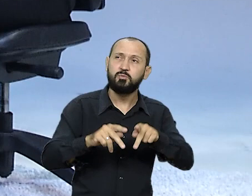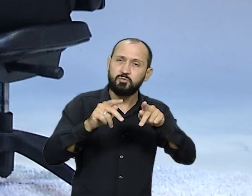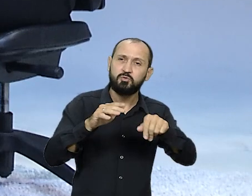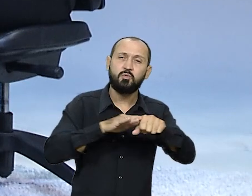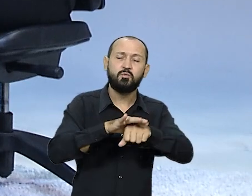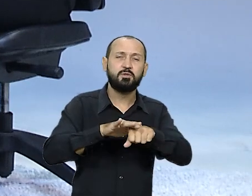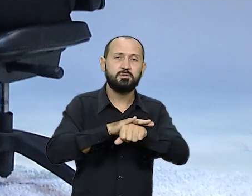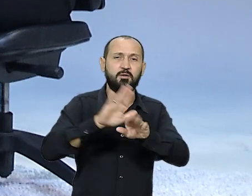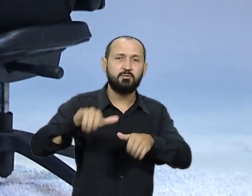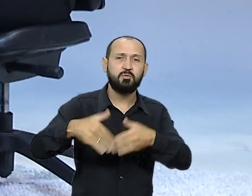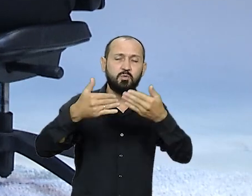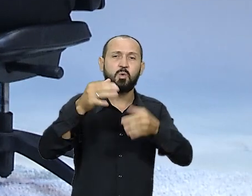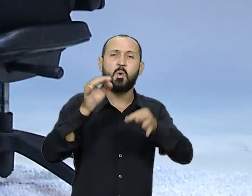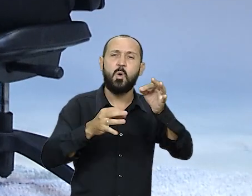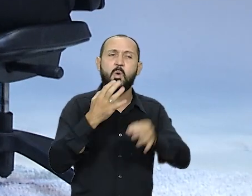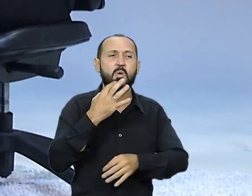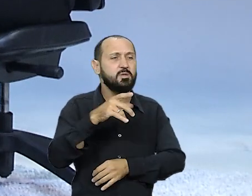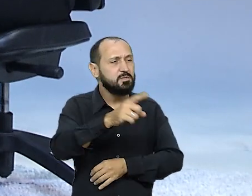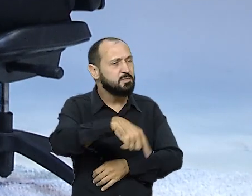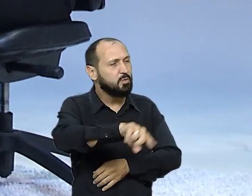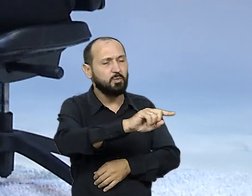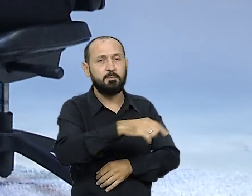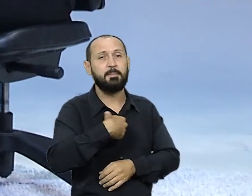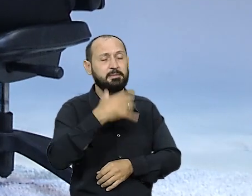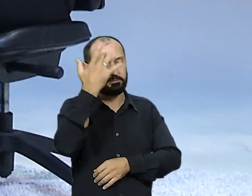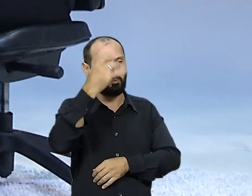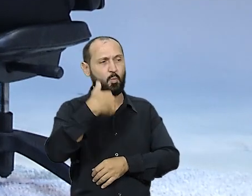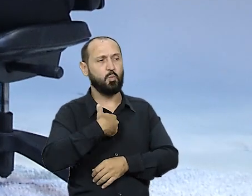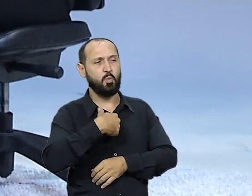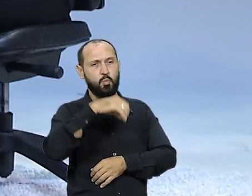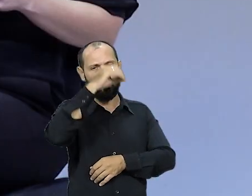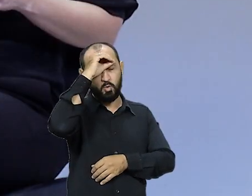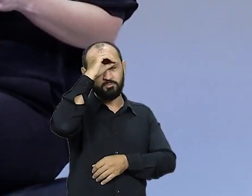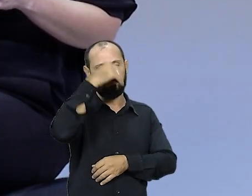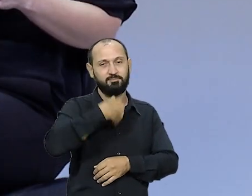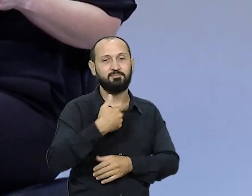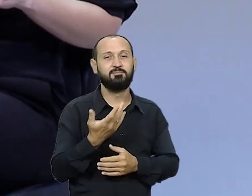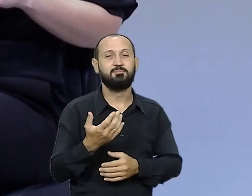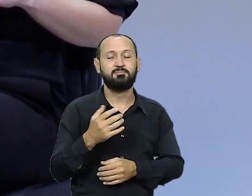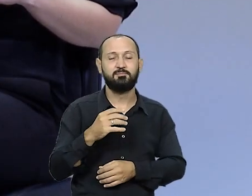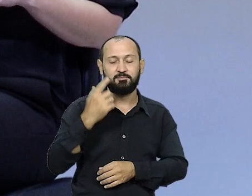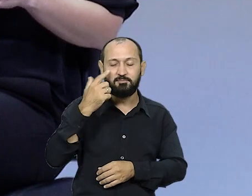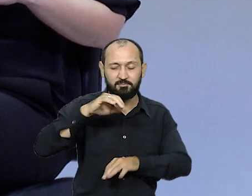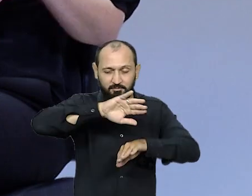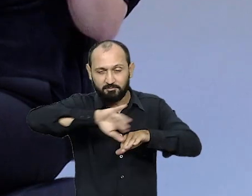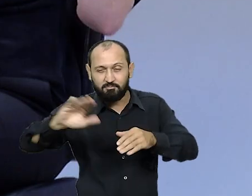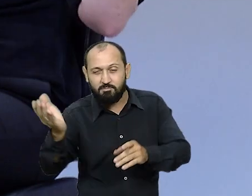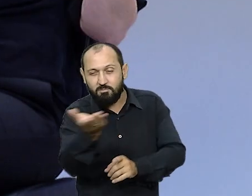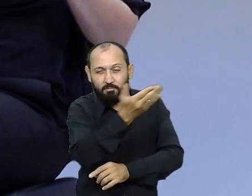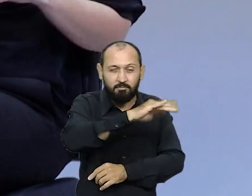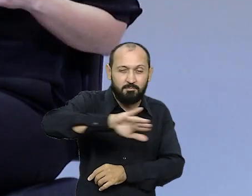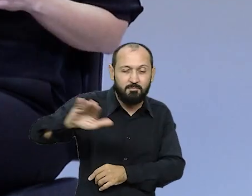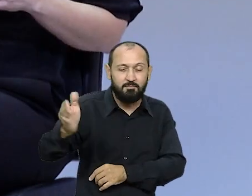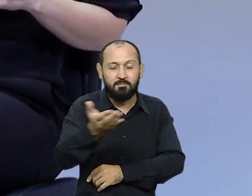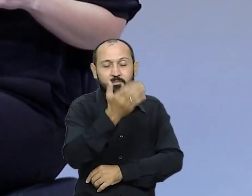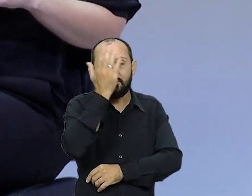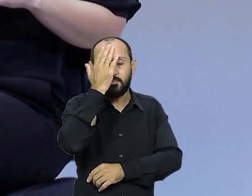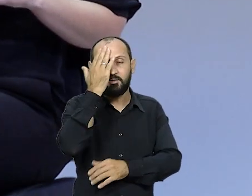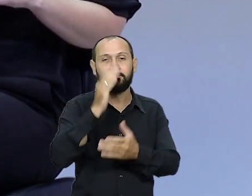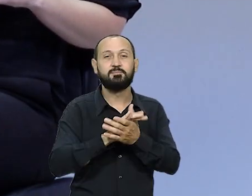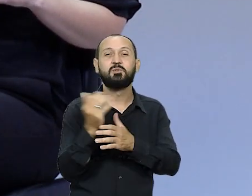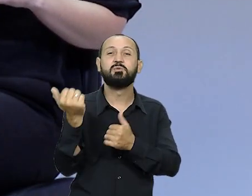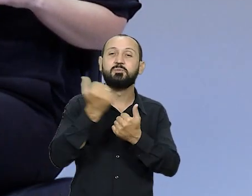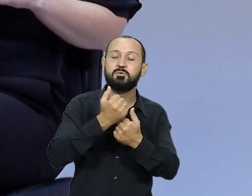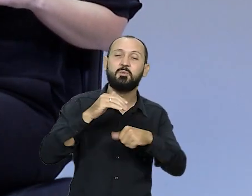as audiências, eu conversava com o juiz, eu conhecia todo mundo e ninguém sabia quem eu era. Então eu fui desvendando, desbravando